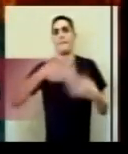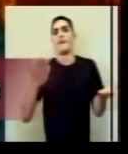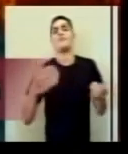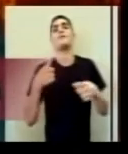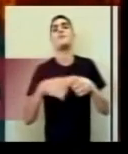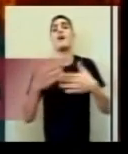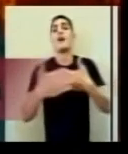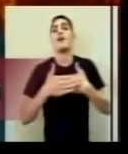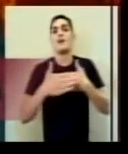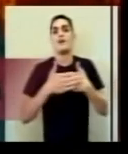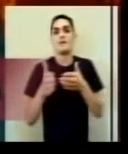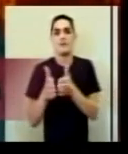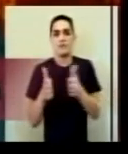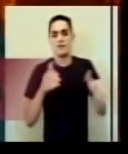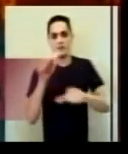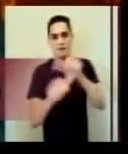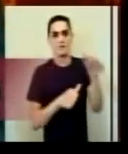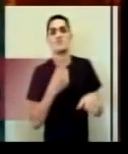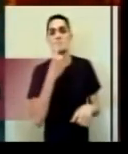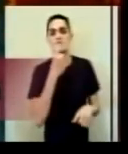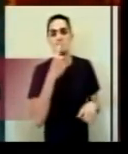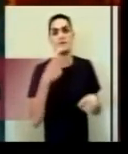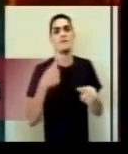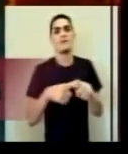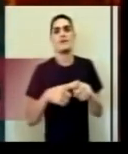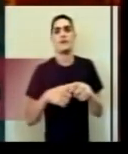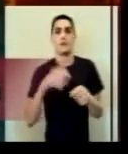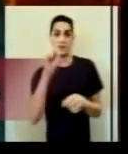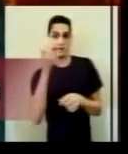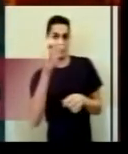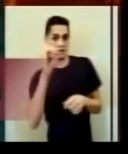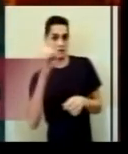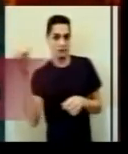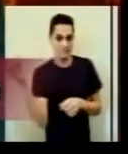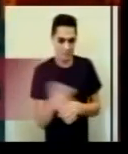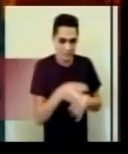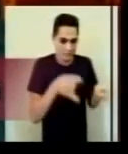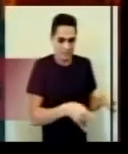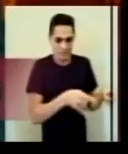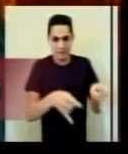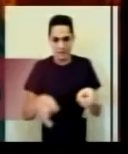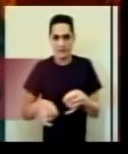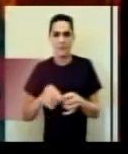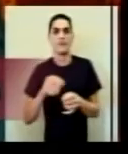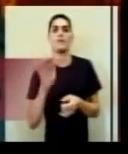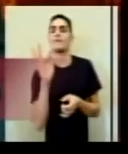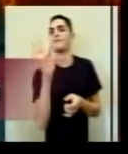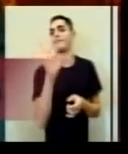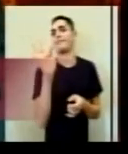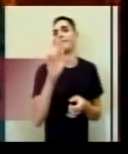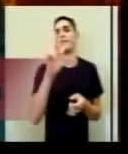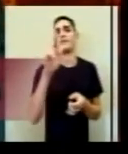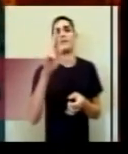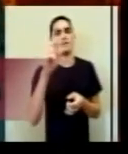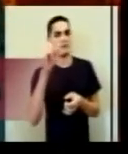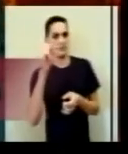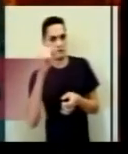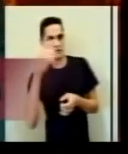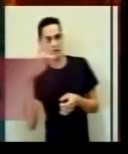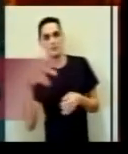leitos que São José do Rio Preto. Por que Ribeirão Preto foi para o amarelo? Porque abriu 80